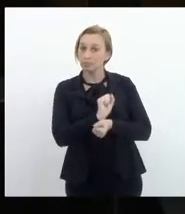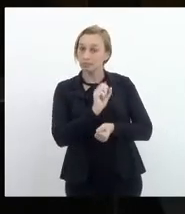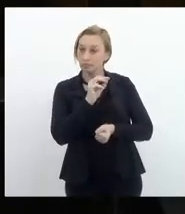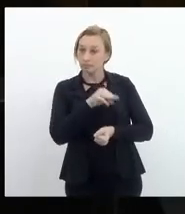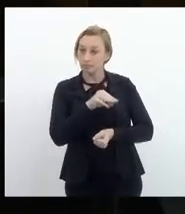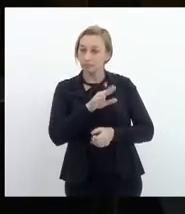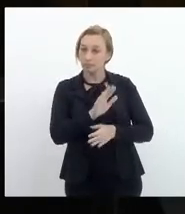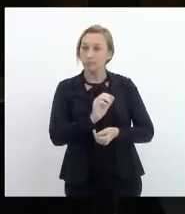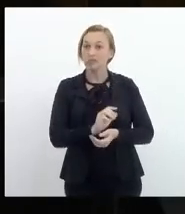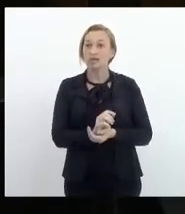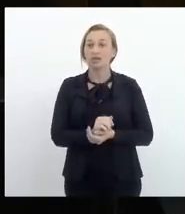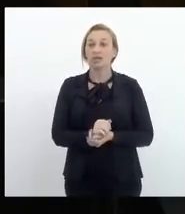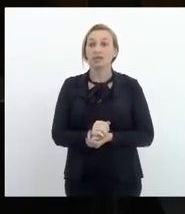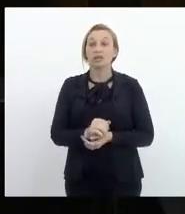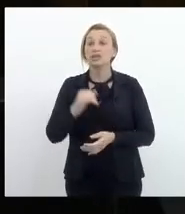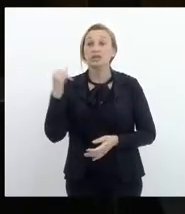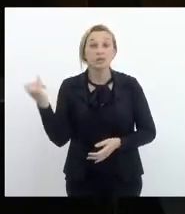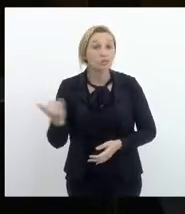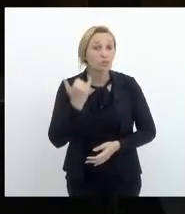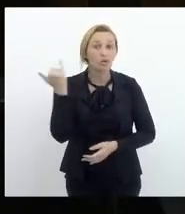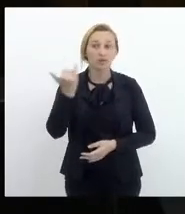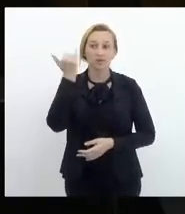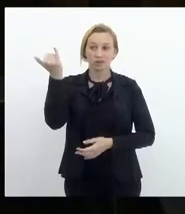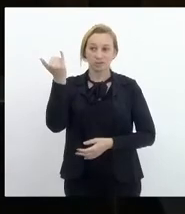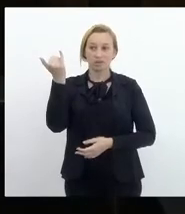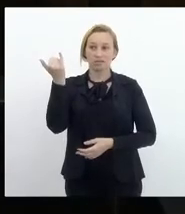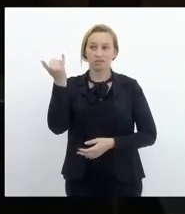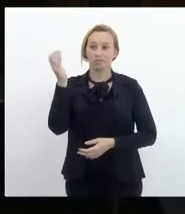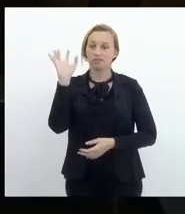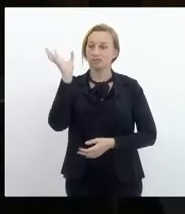a estação do ano tão importante